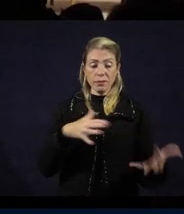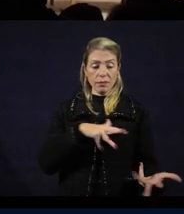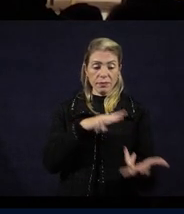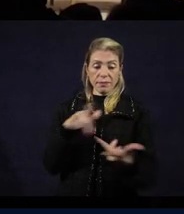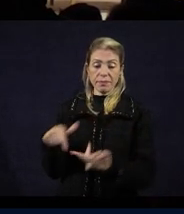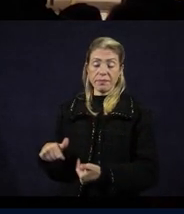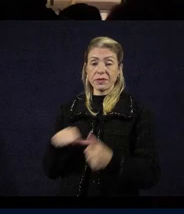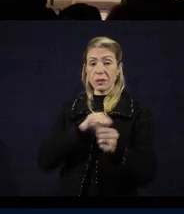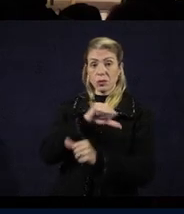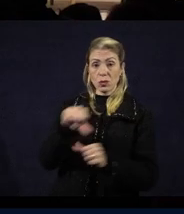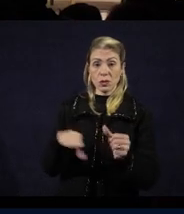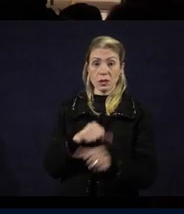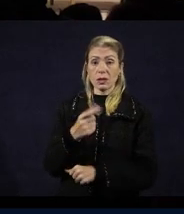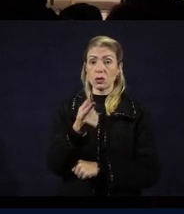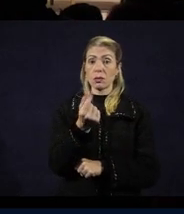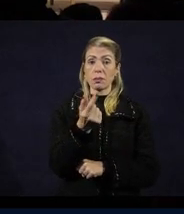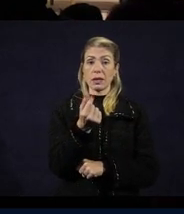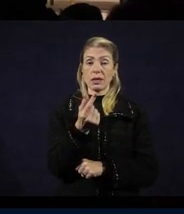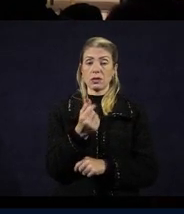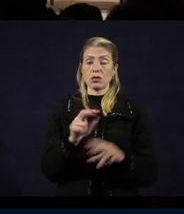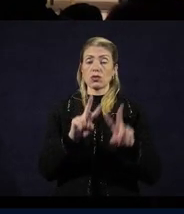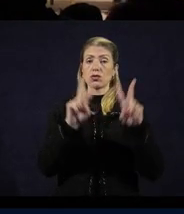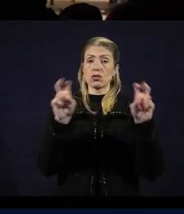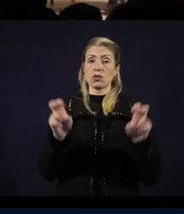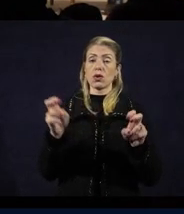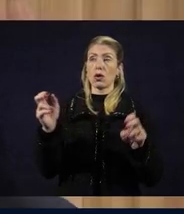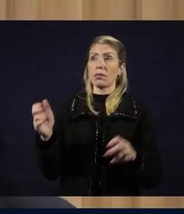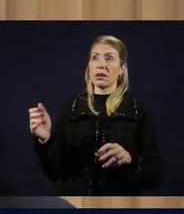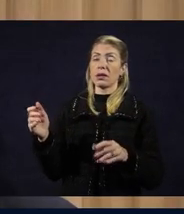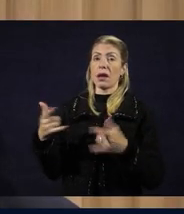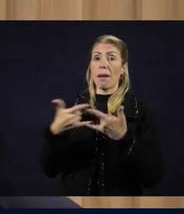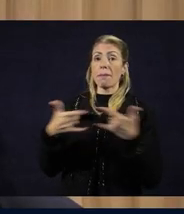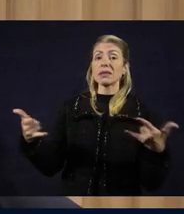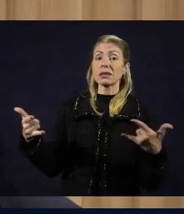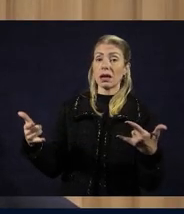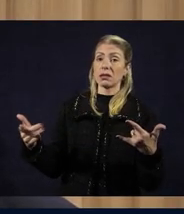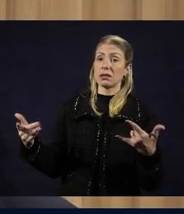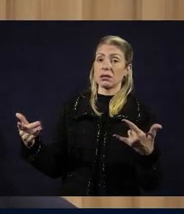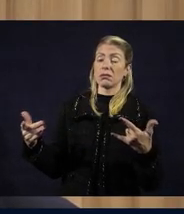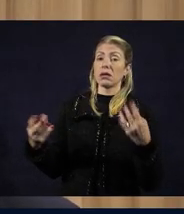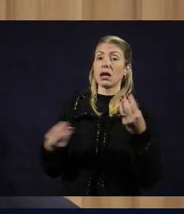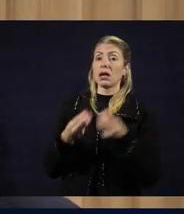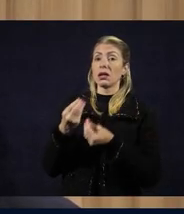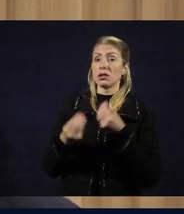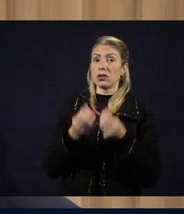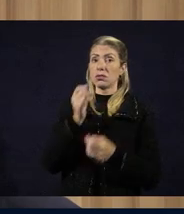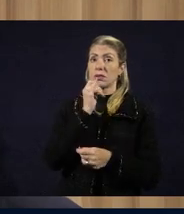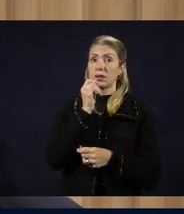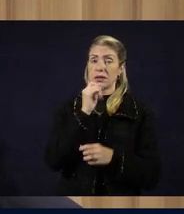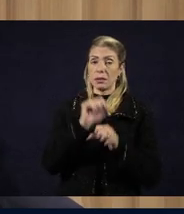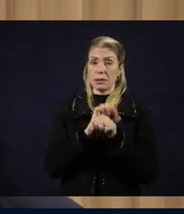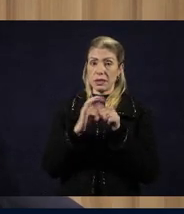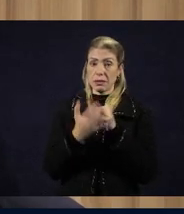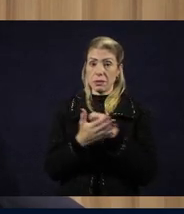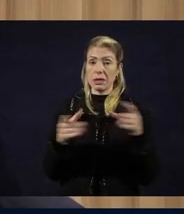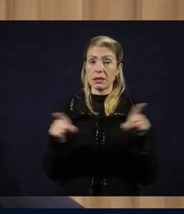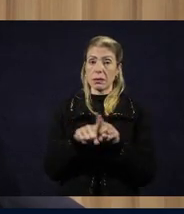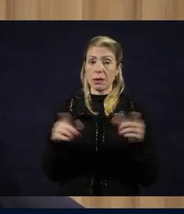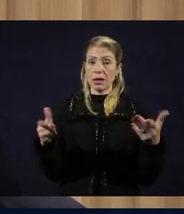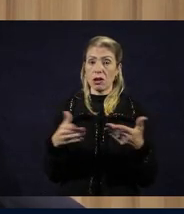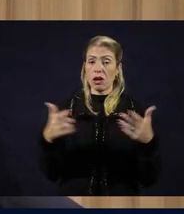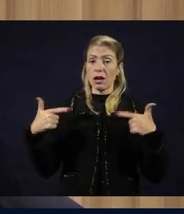reprecificação dos estoques de passagem né a gente viu isso com pandemia a gente viu isso agora com guerra